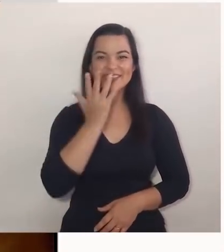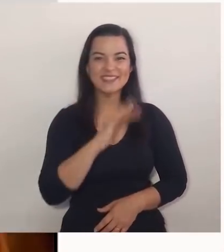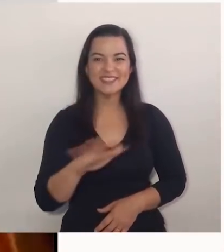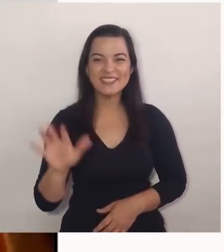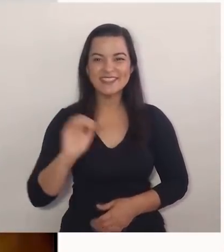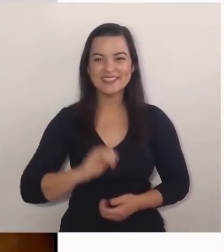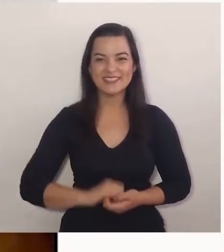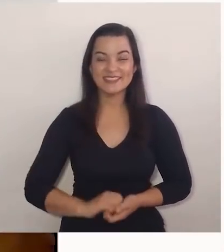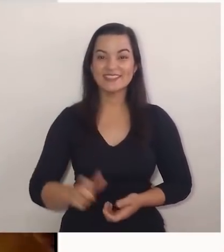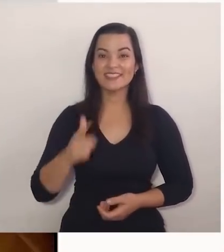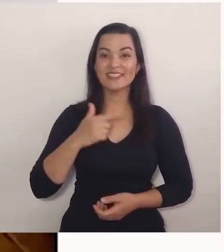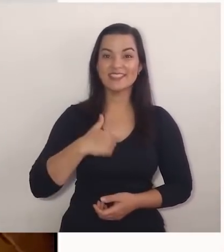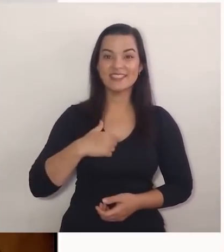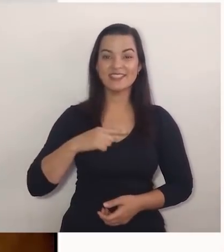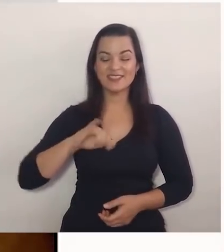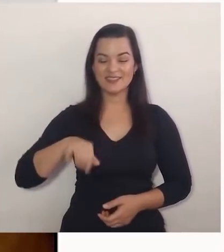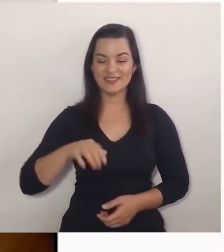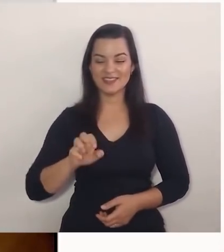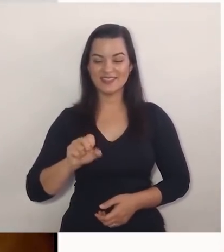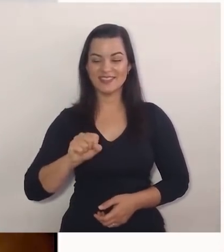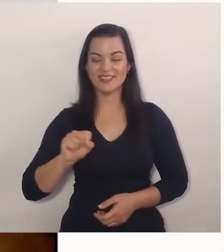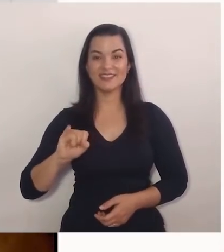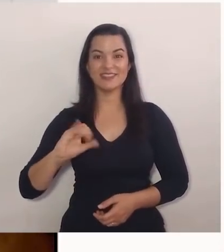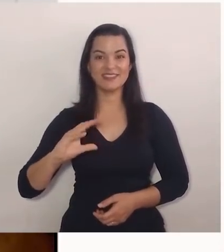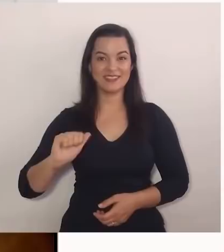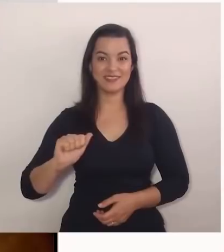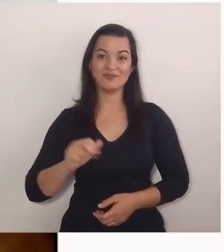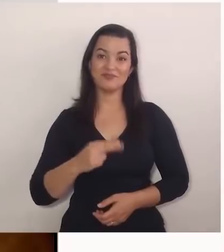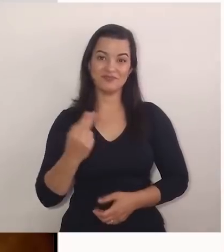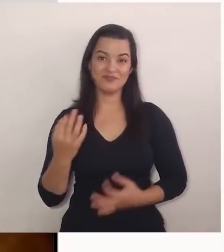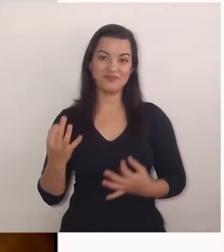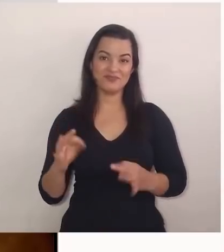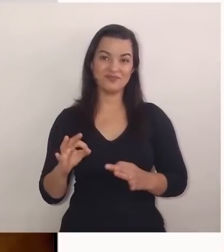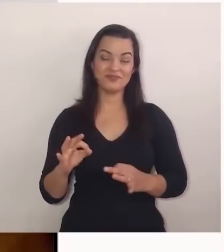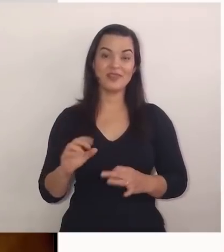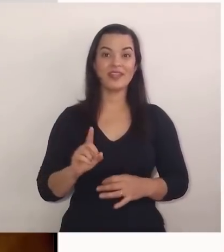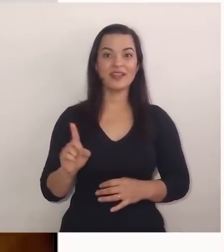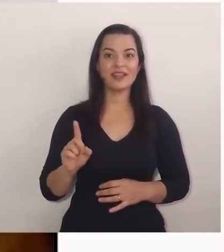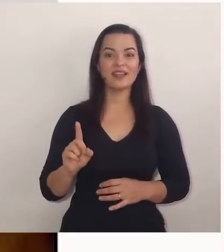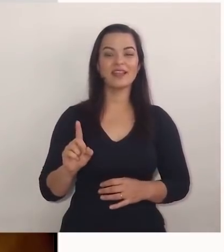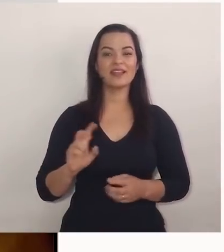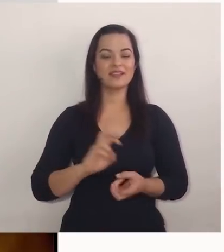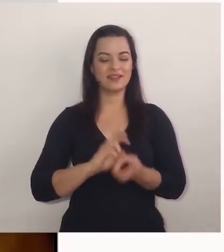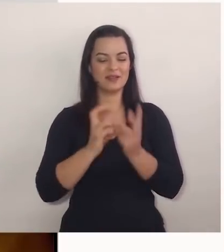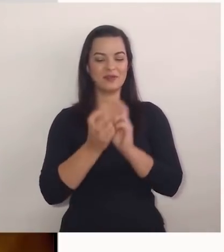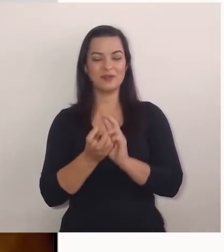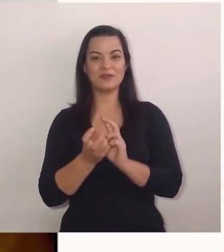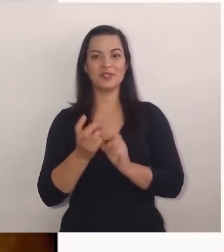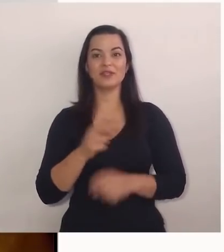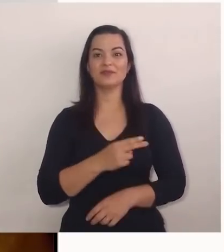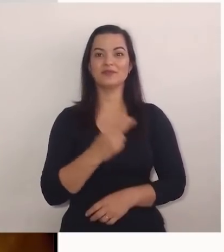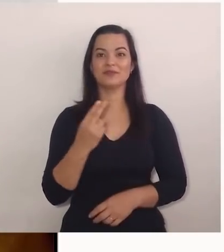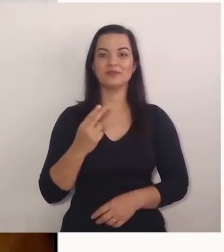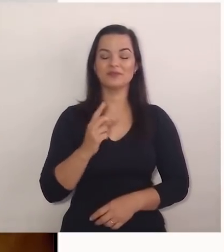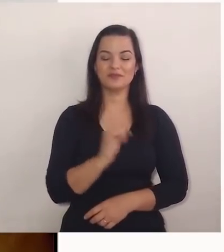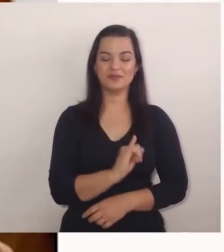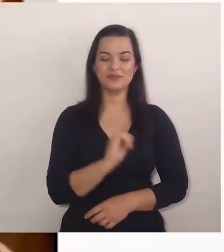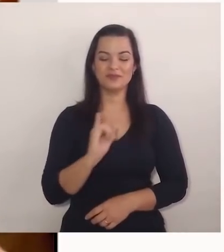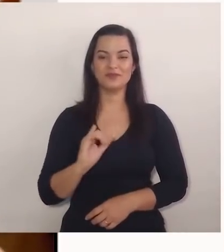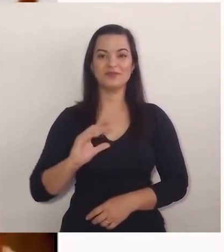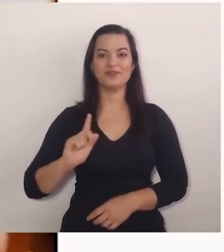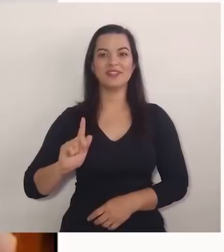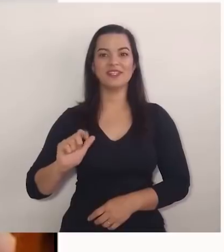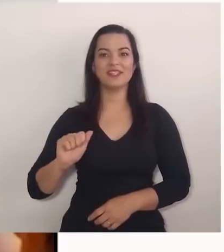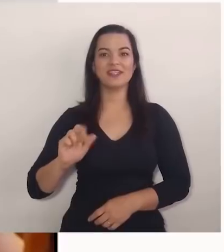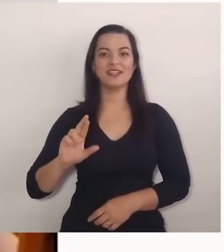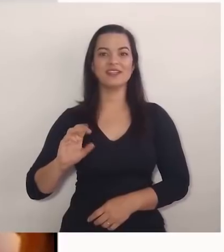Olá, crianças! Eu sou a Jéssica. Na capoeira, eu sou chamada de instrutora Garoa. Por que